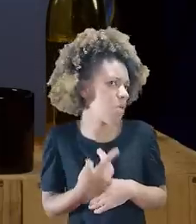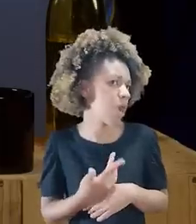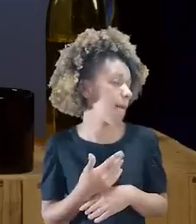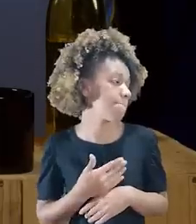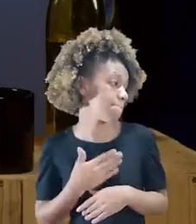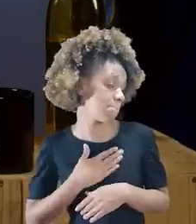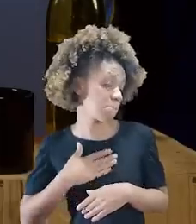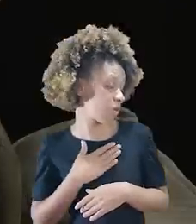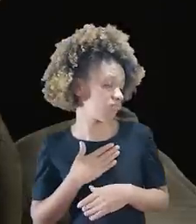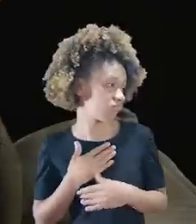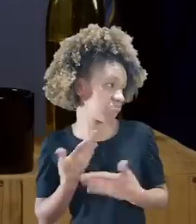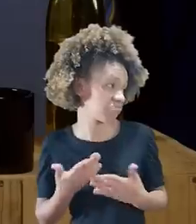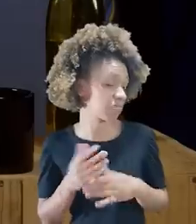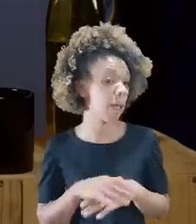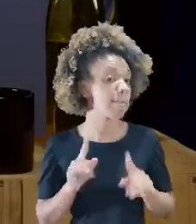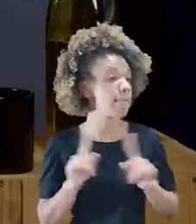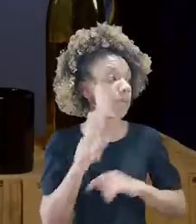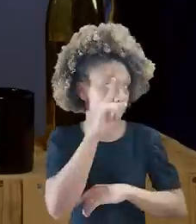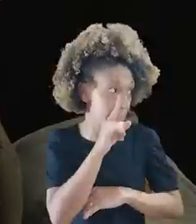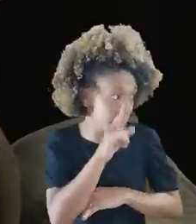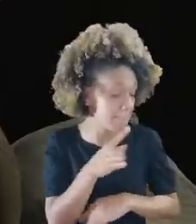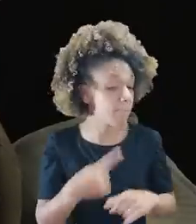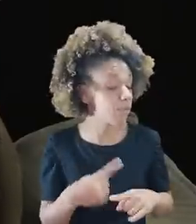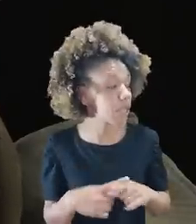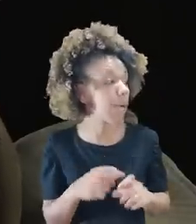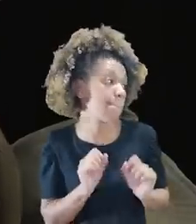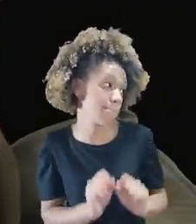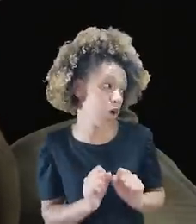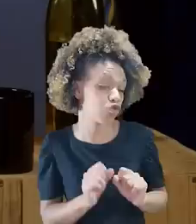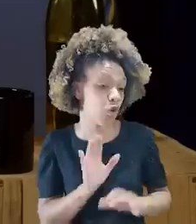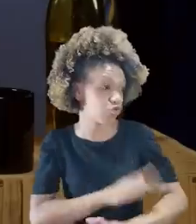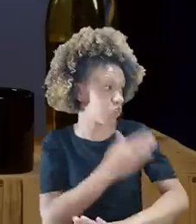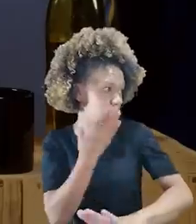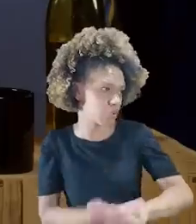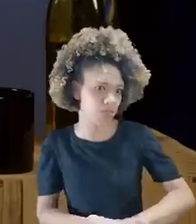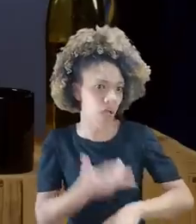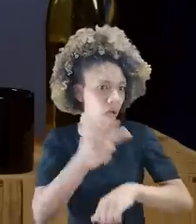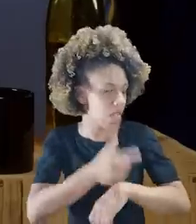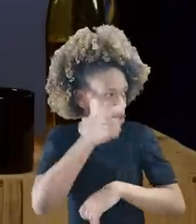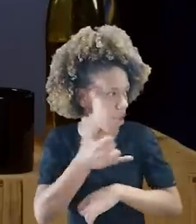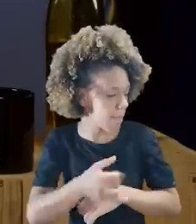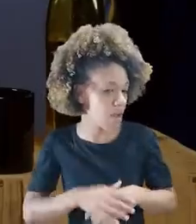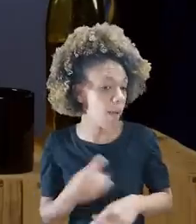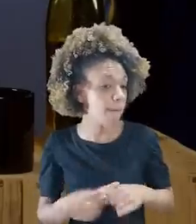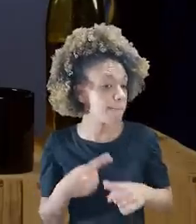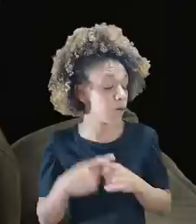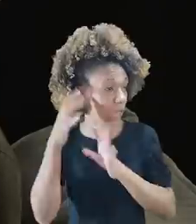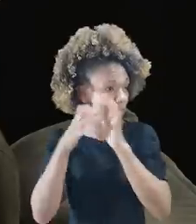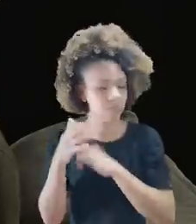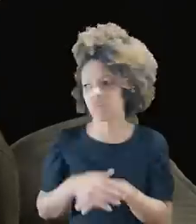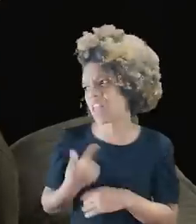Deus vej é ele é perigoso ele é uma cocain Vejo assim nunca eu eu chamo o tiktok de cocaína virtual como eu não tenho né ou ou ele fica aparece no Instagram também